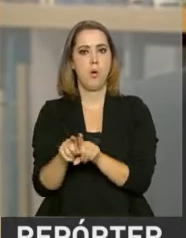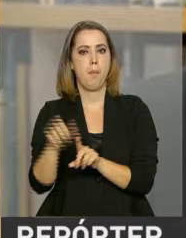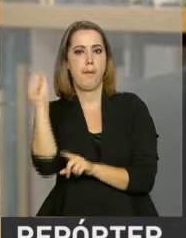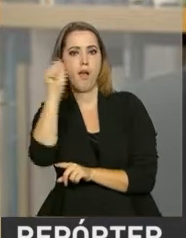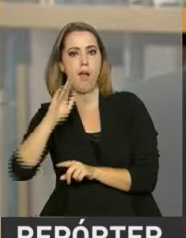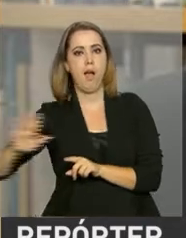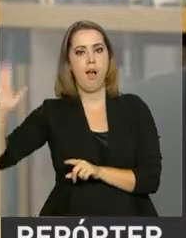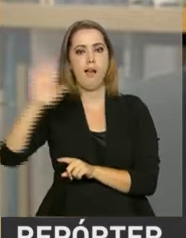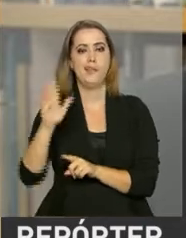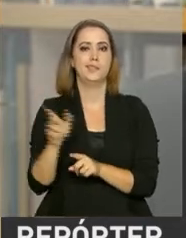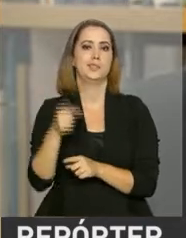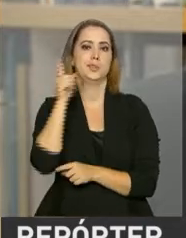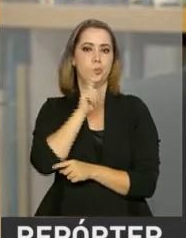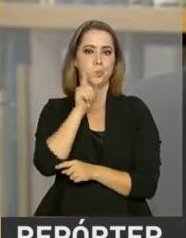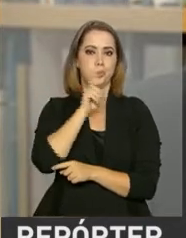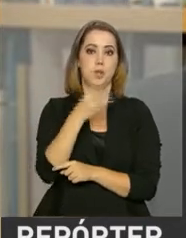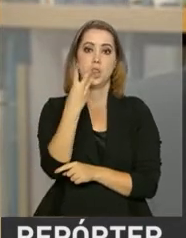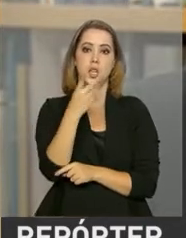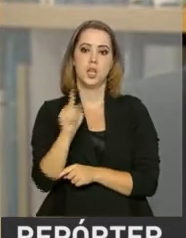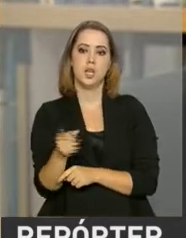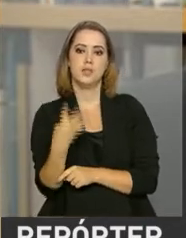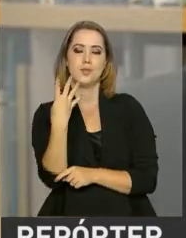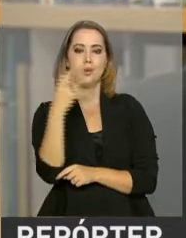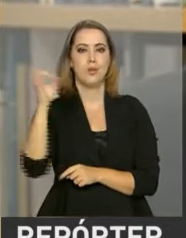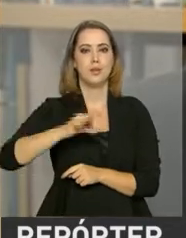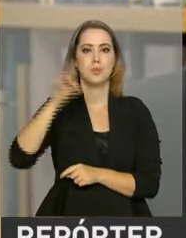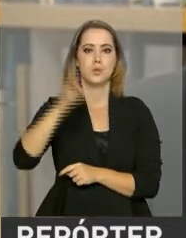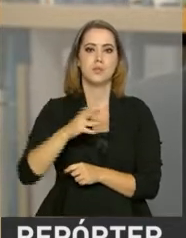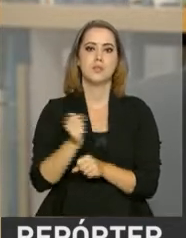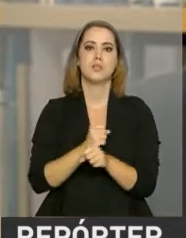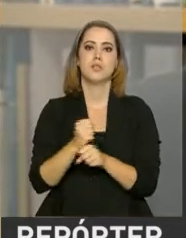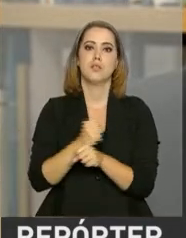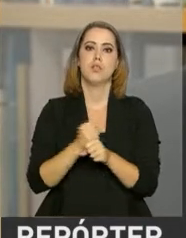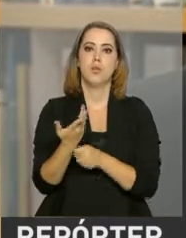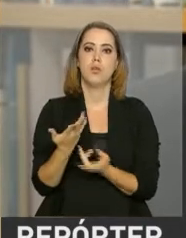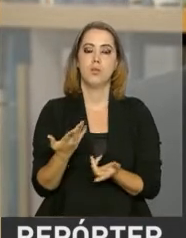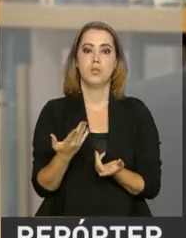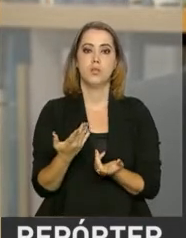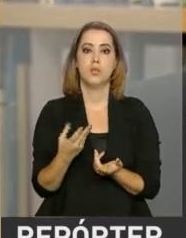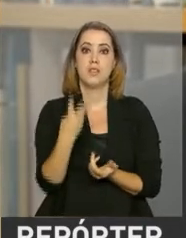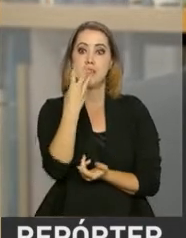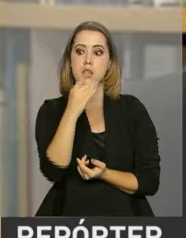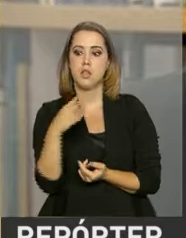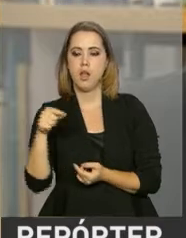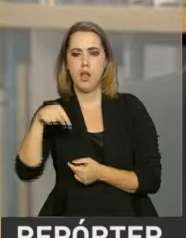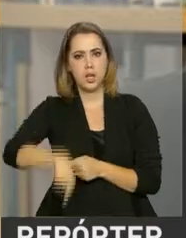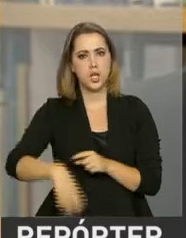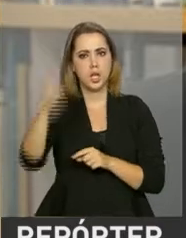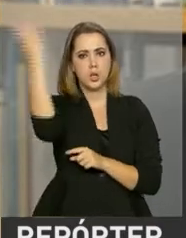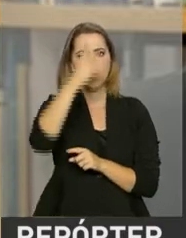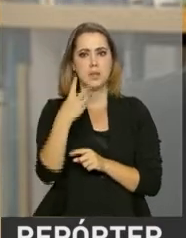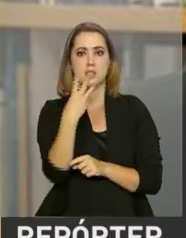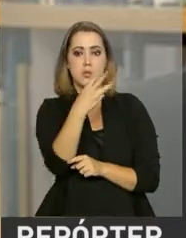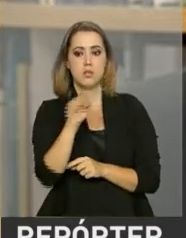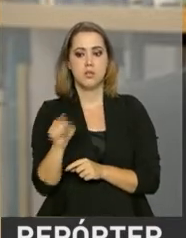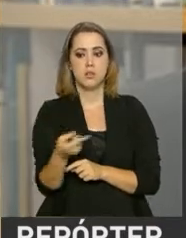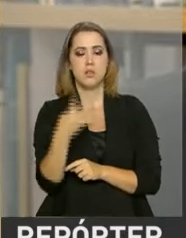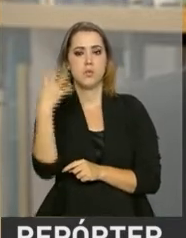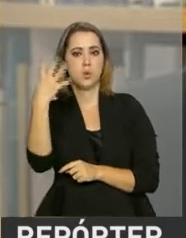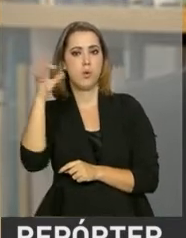3 4% ao ano no brasil se torne um prédio de 3 4% ao mês isso é uma coisa muito